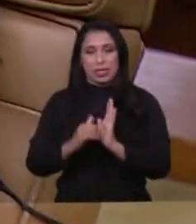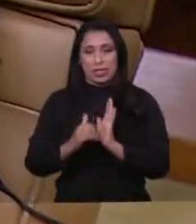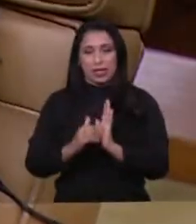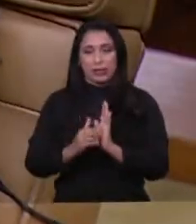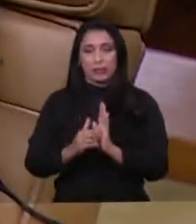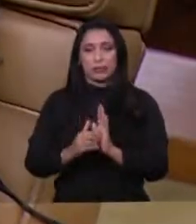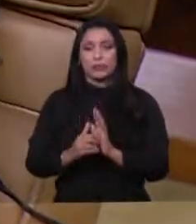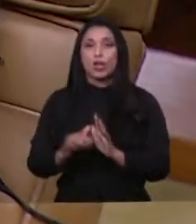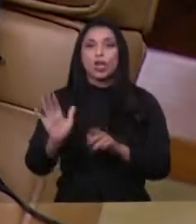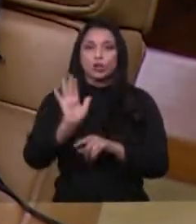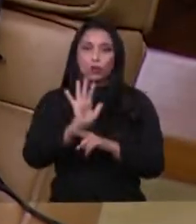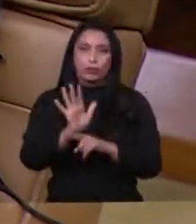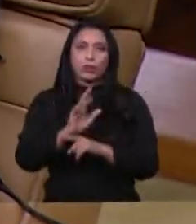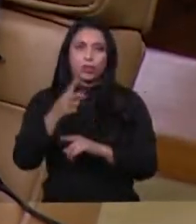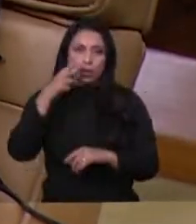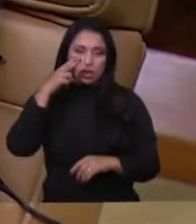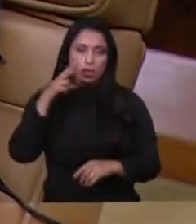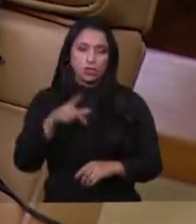ontem nós assistimos,